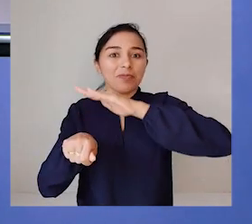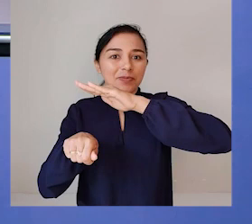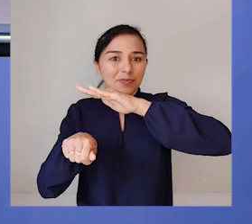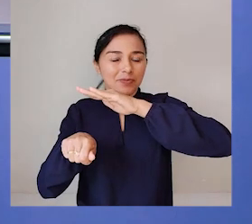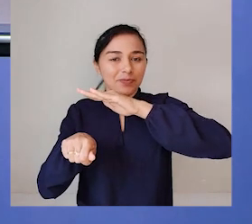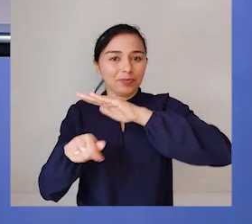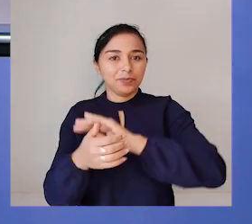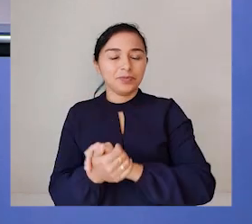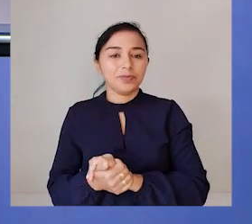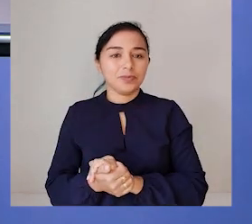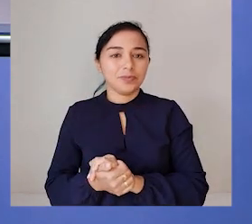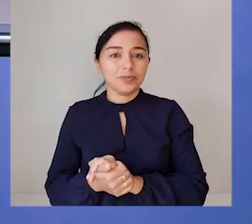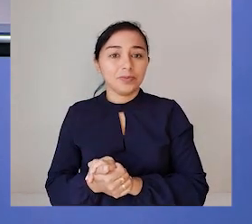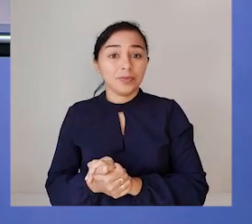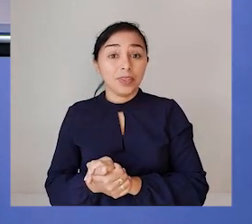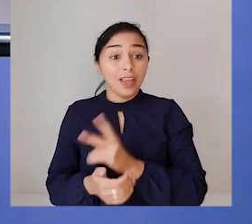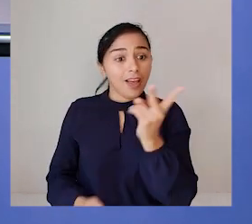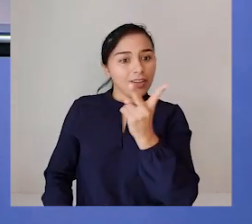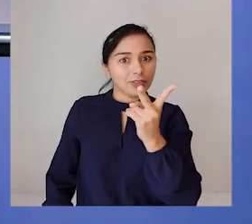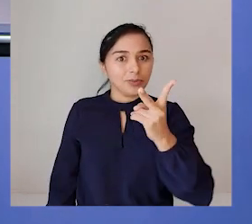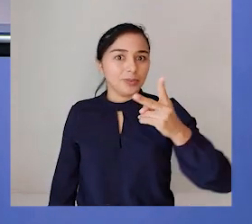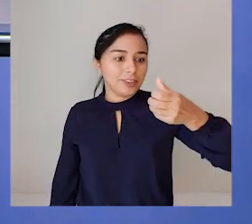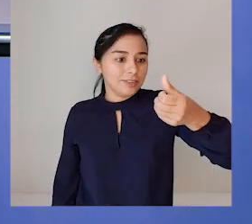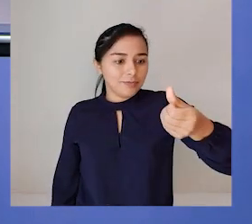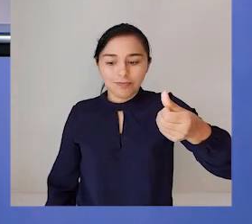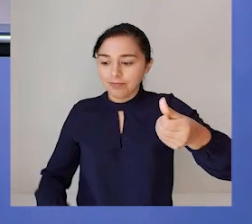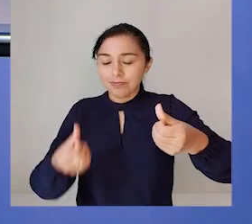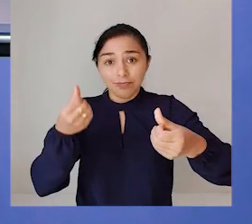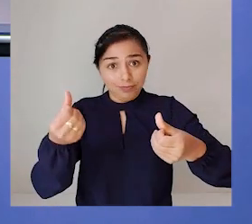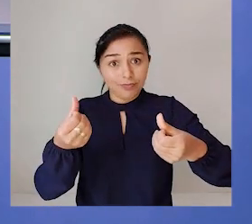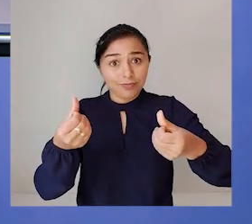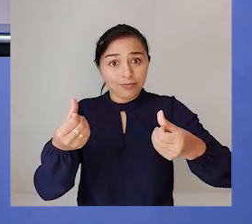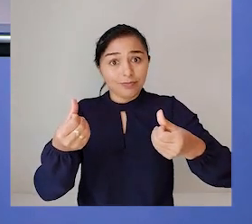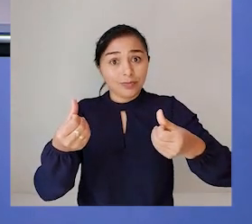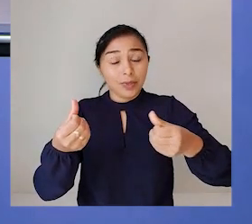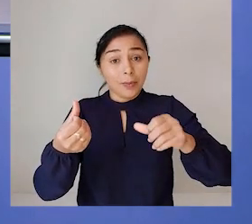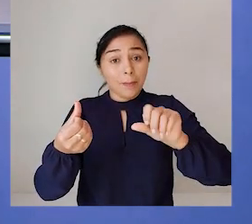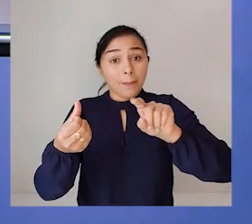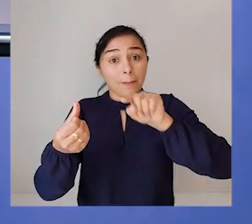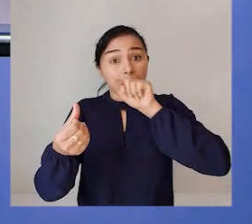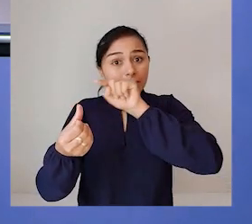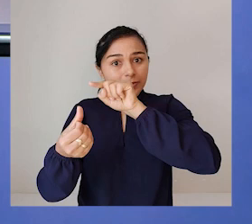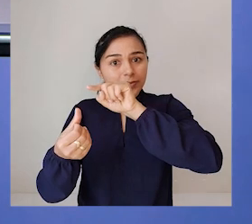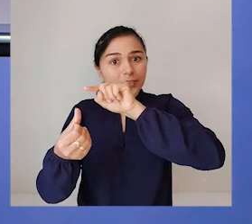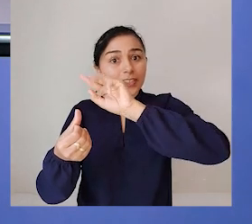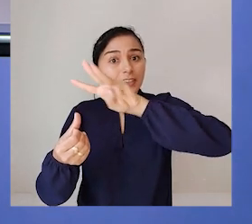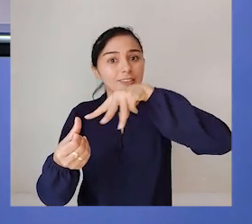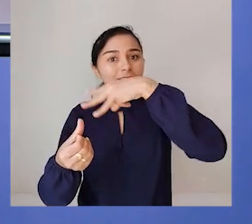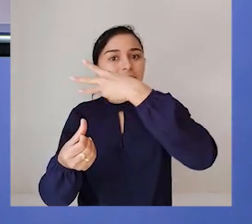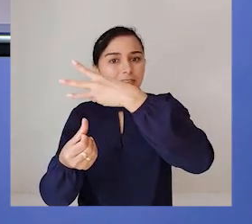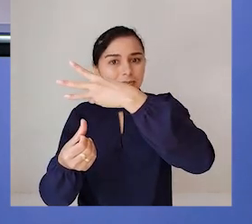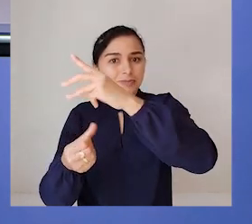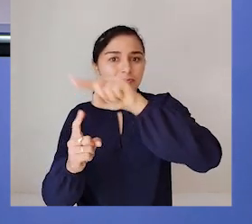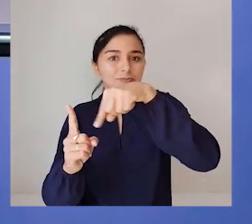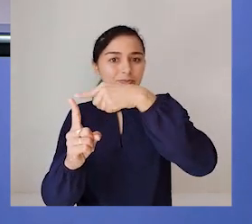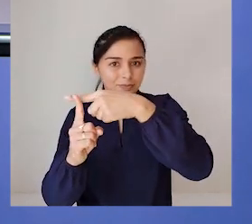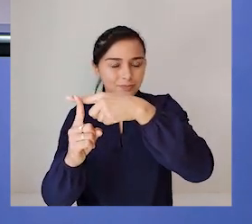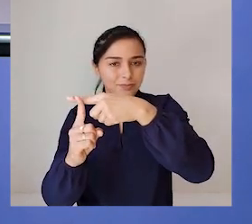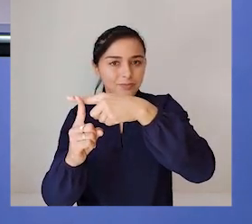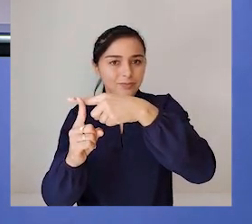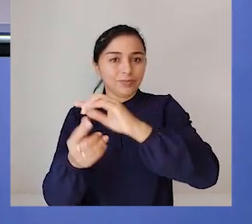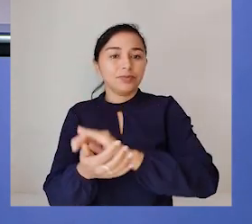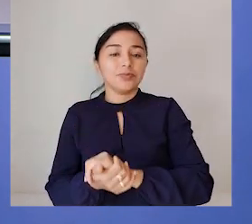Elas duas têm a quantidade de 6, só que a Mariana tem 3 a mais. Então, nós